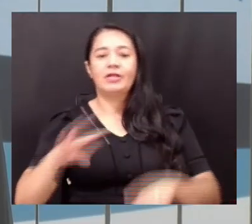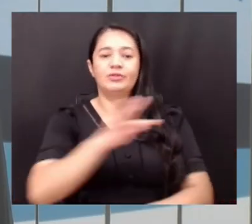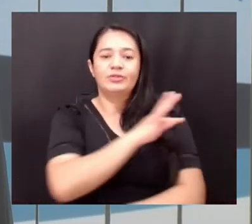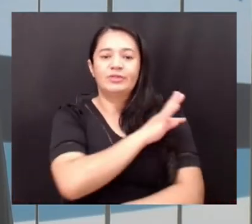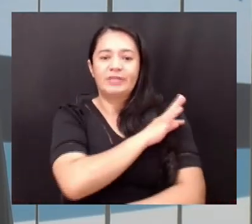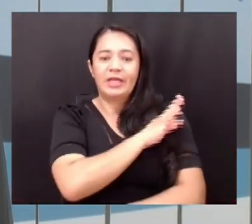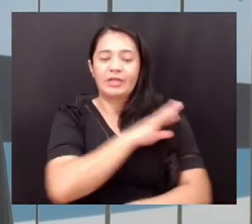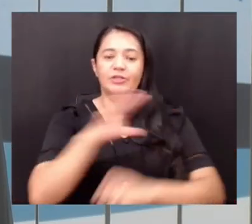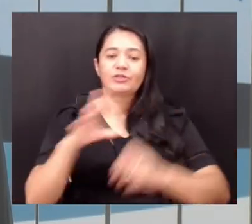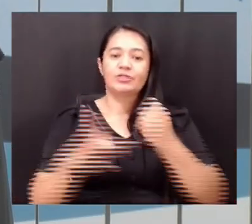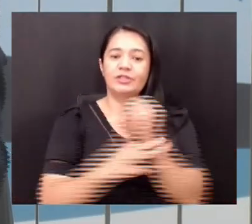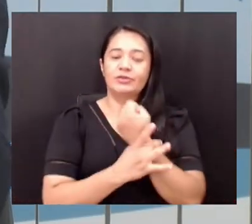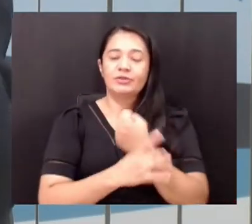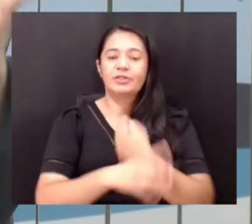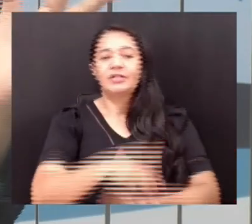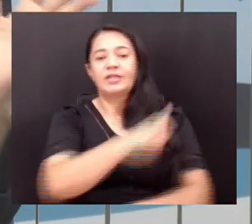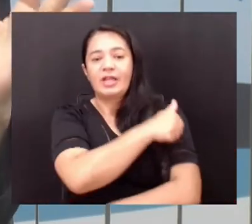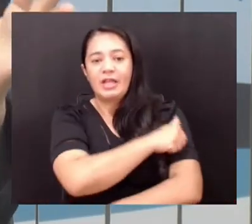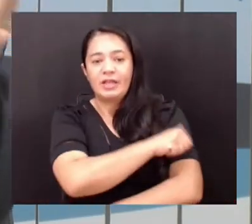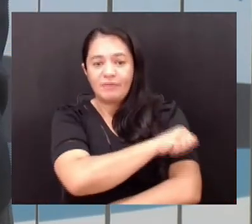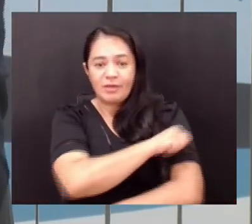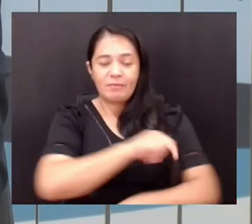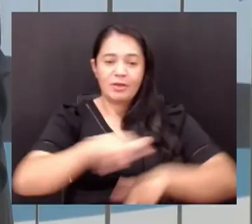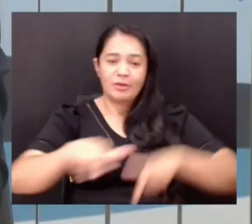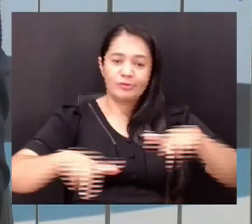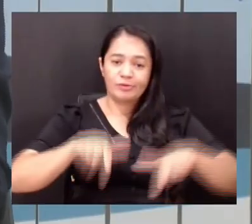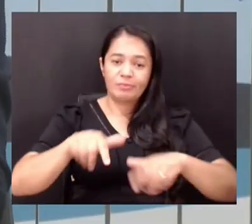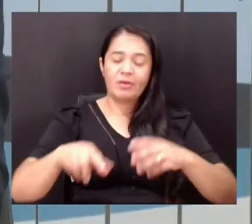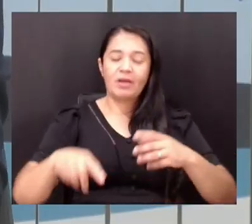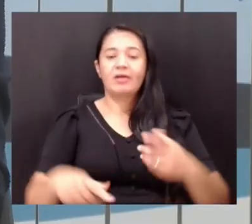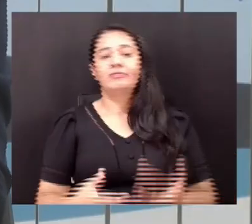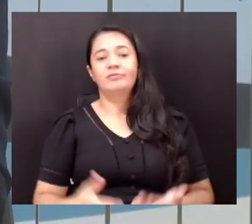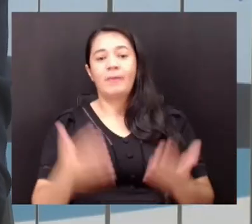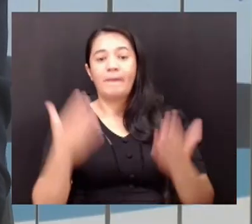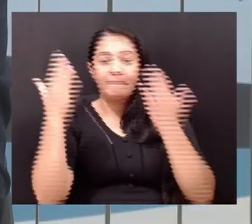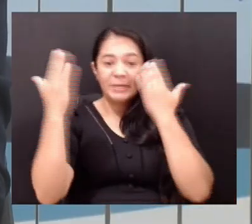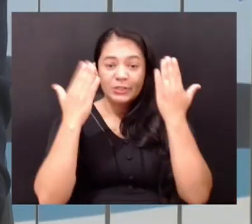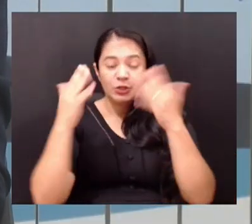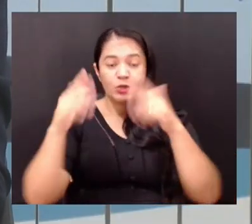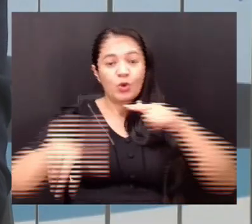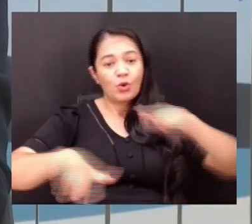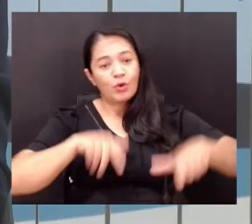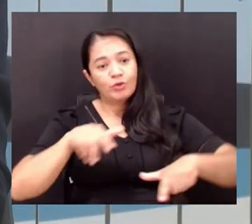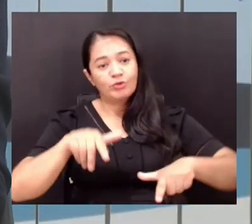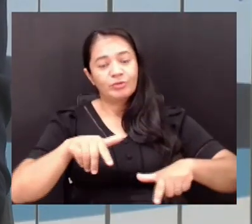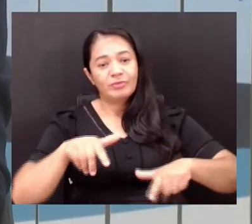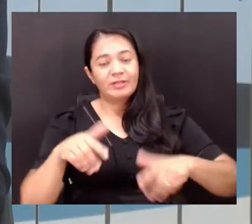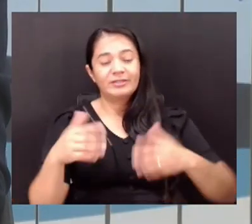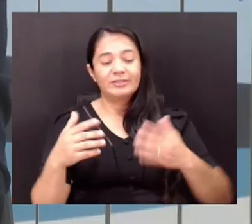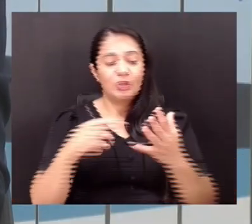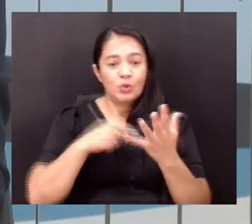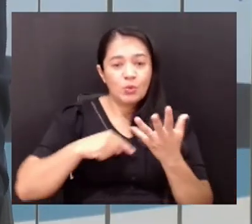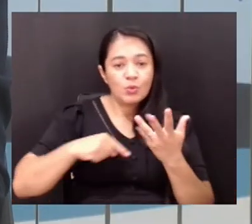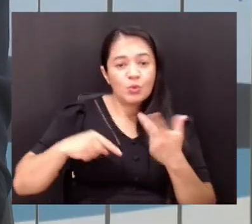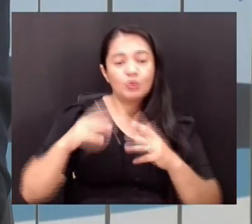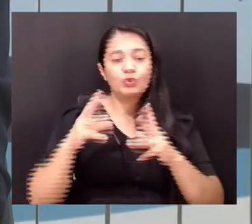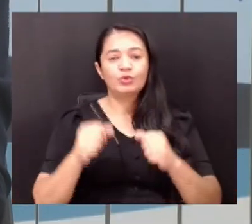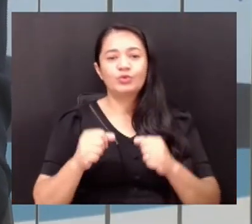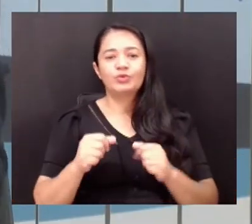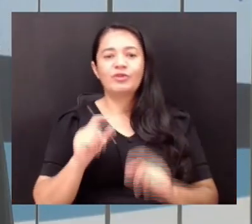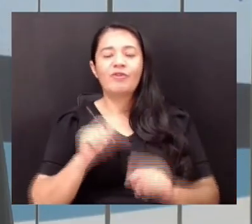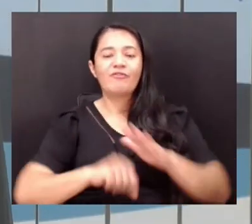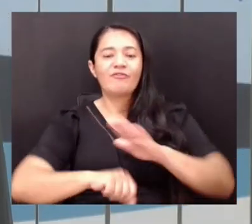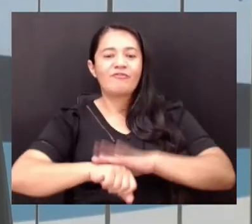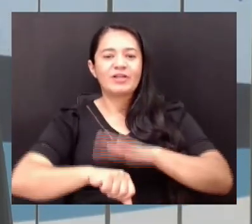do trabalho. Essa NR, ela traz à tona a voz dos trabalhadores, porque ela vai captar,